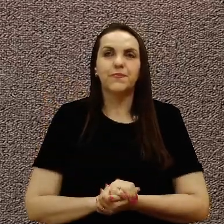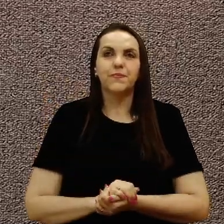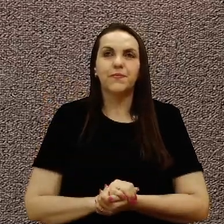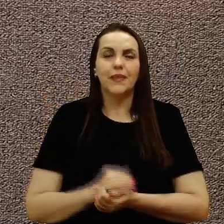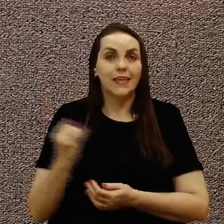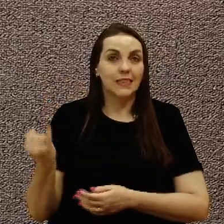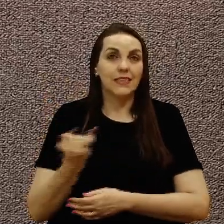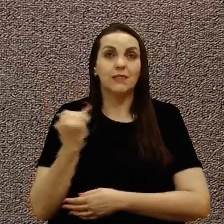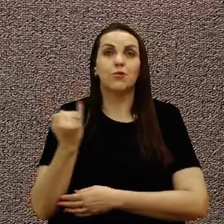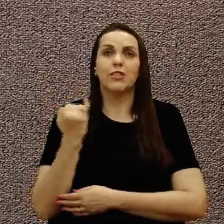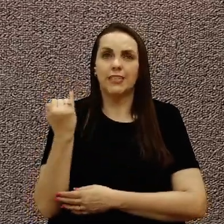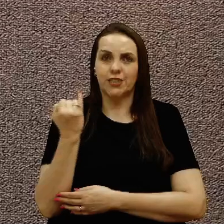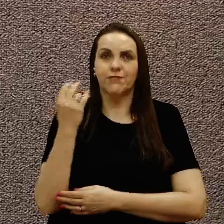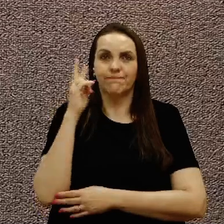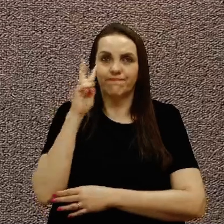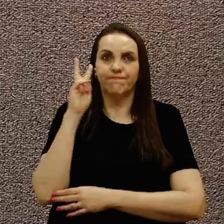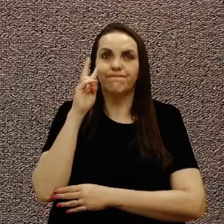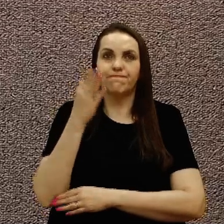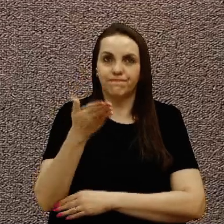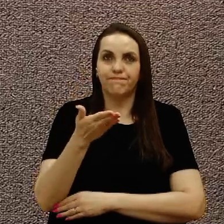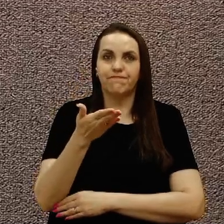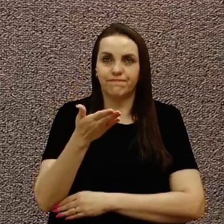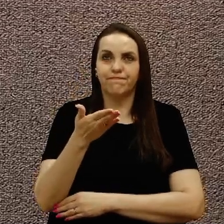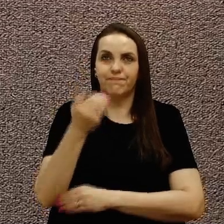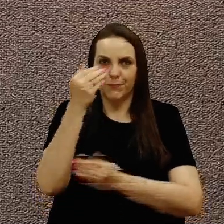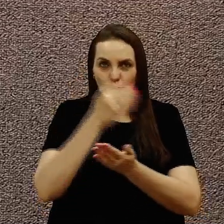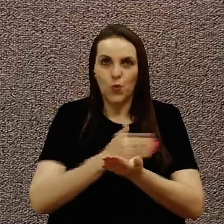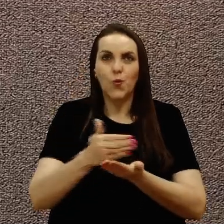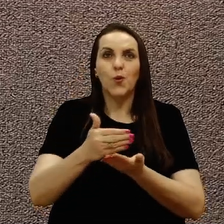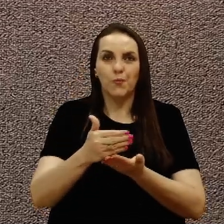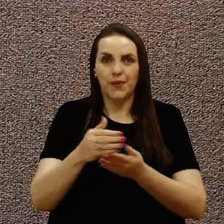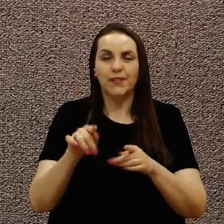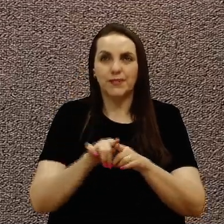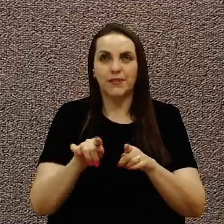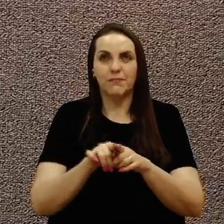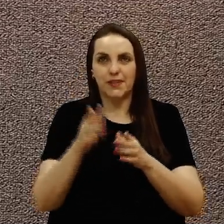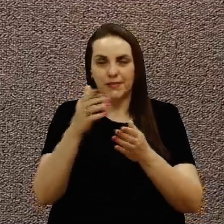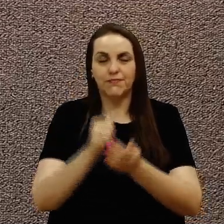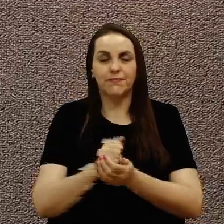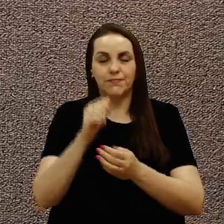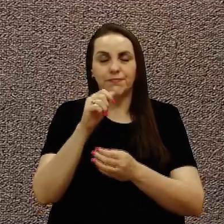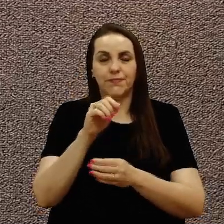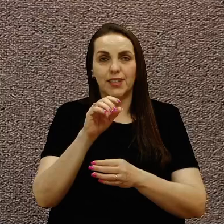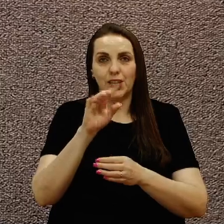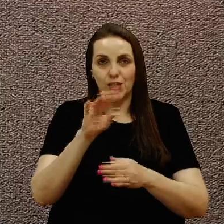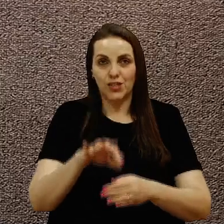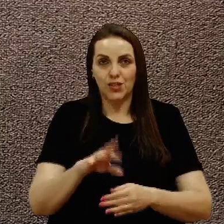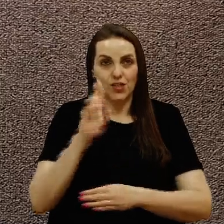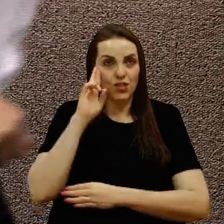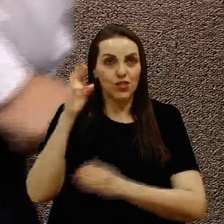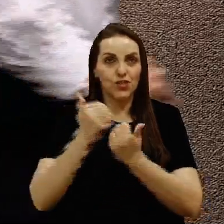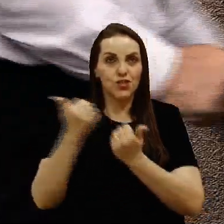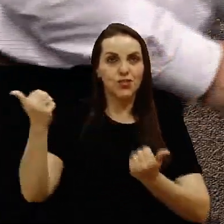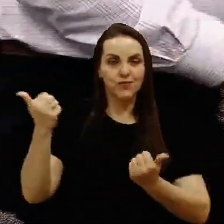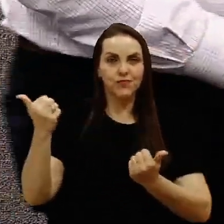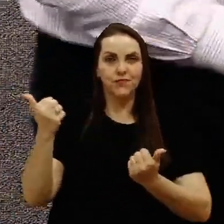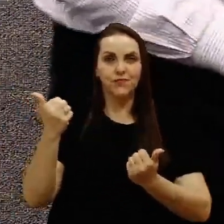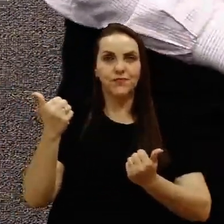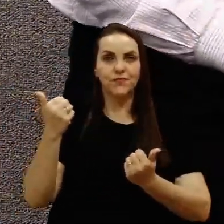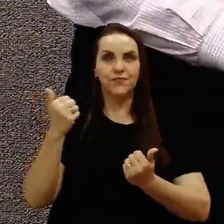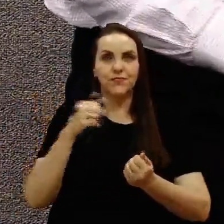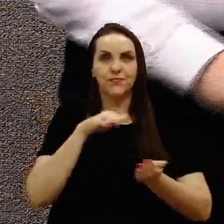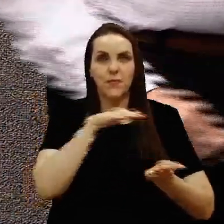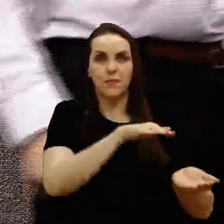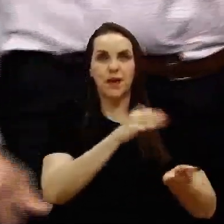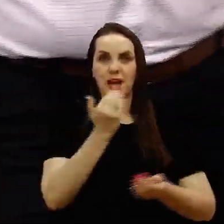essa lembrança, a precursoria no interior da Diretoria de Segurança Alimentar, através do Banco de Alimentos. Muito bacana a vinda de todos aqui.